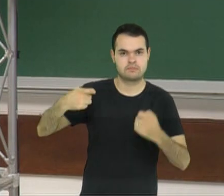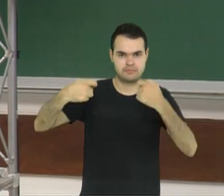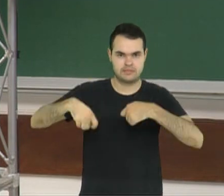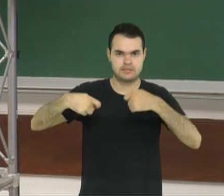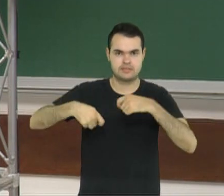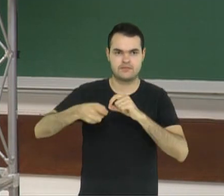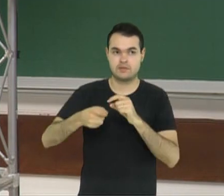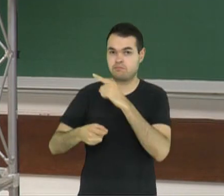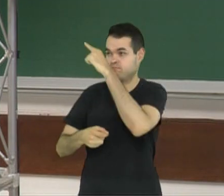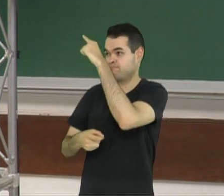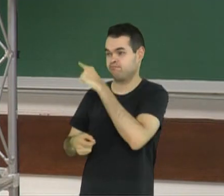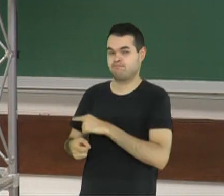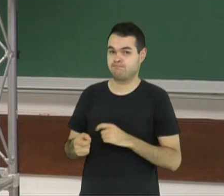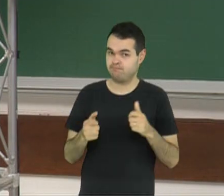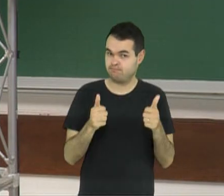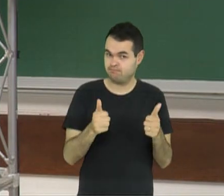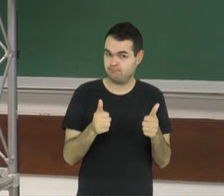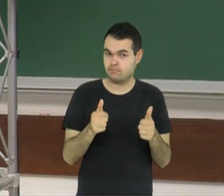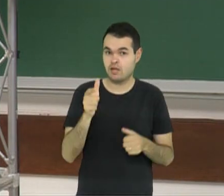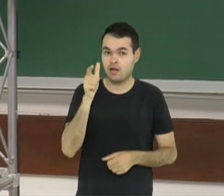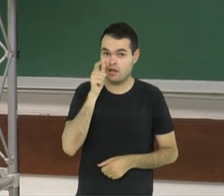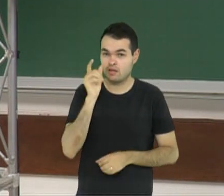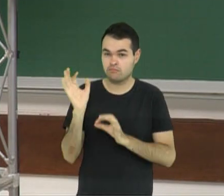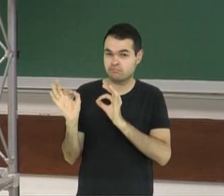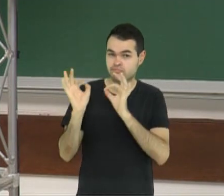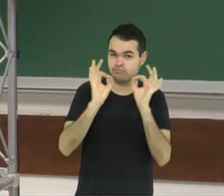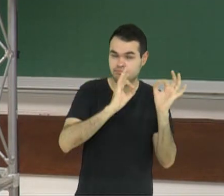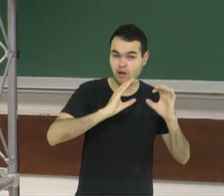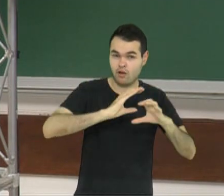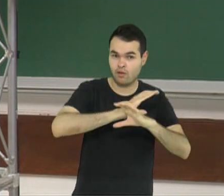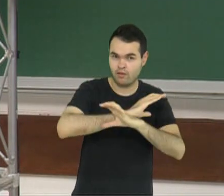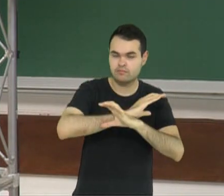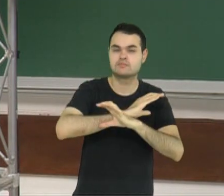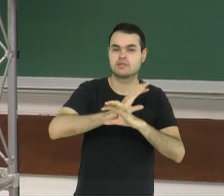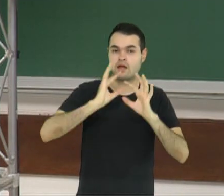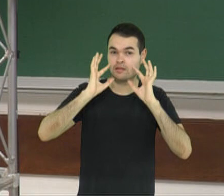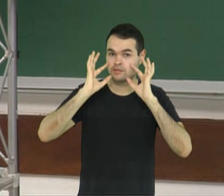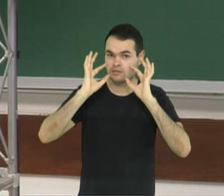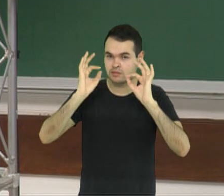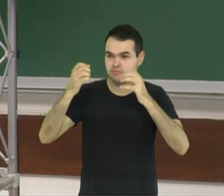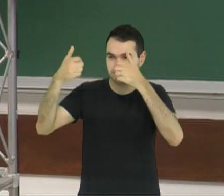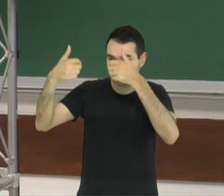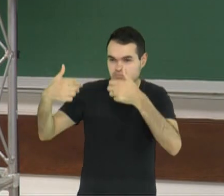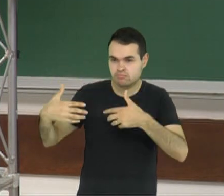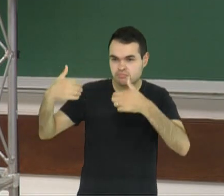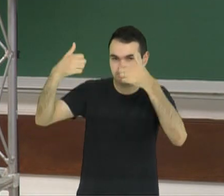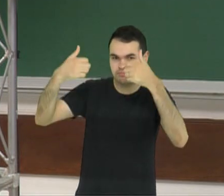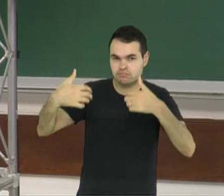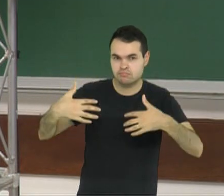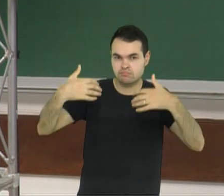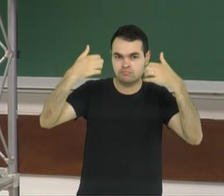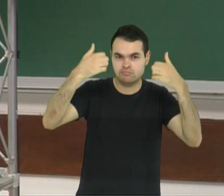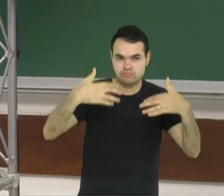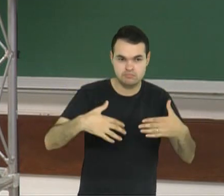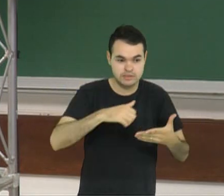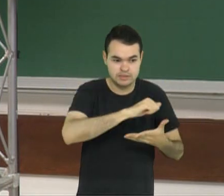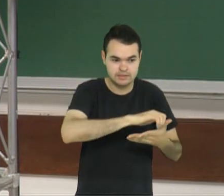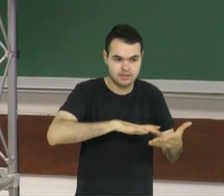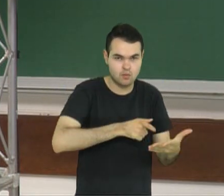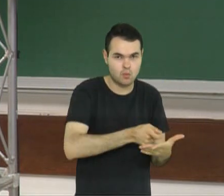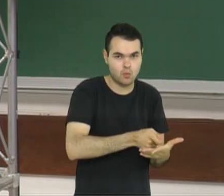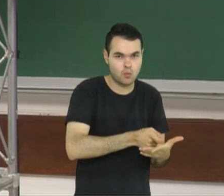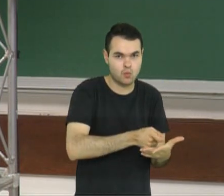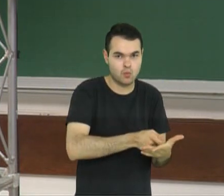vocês lembram? Assista essa aula completa, preste atenção às explicações, aí chegue na atividade